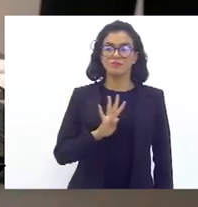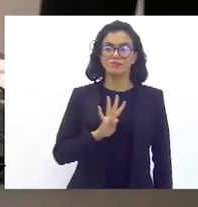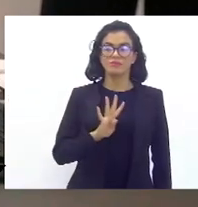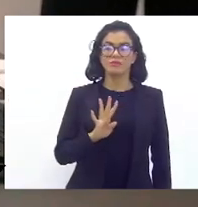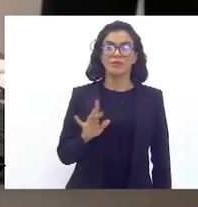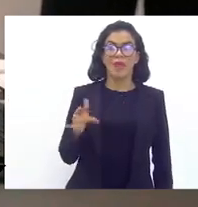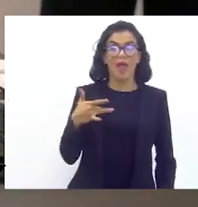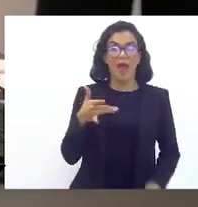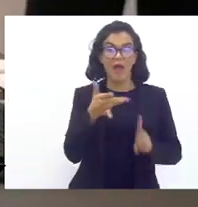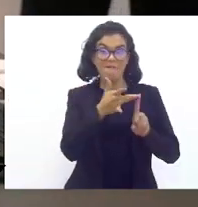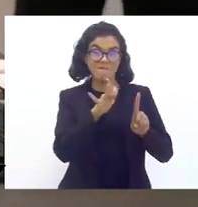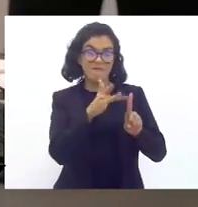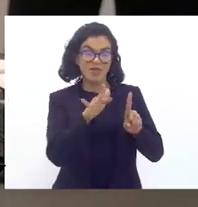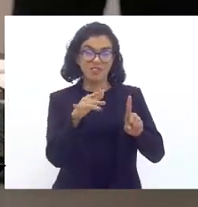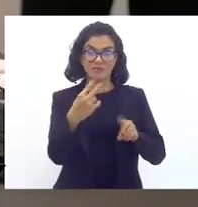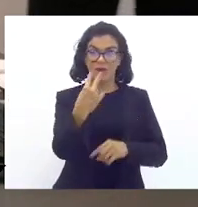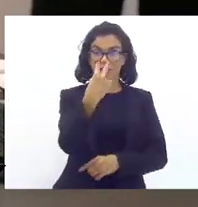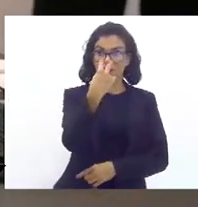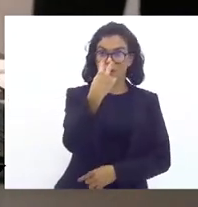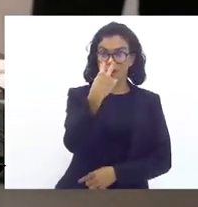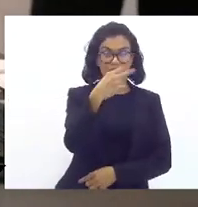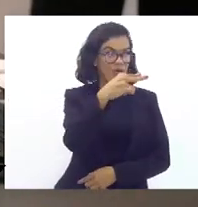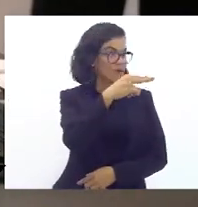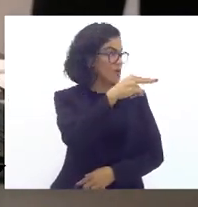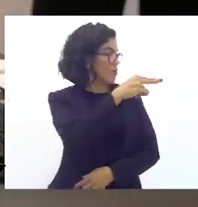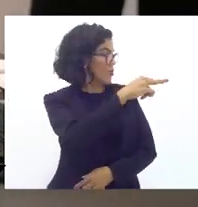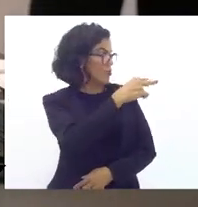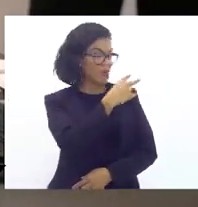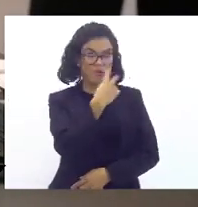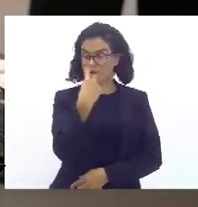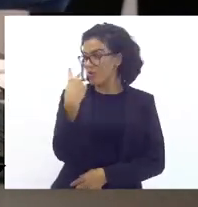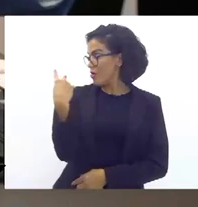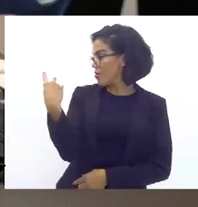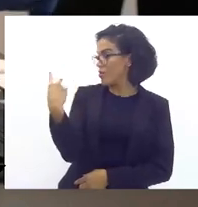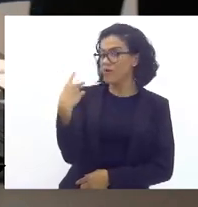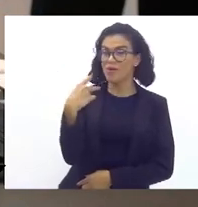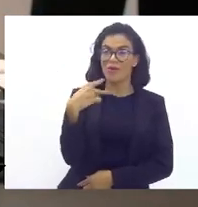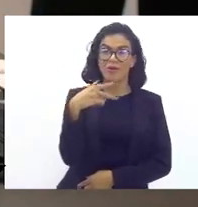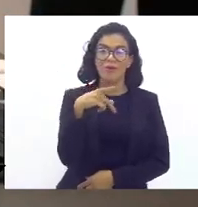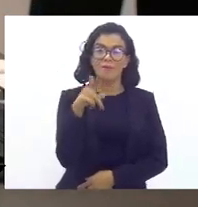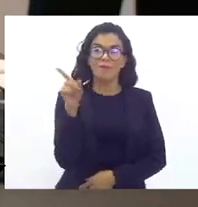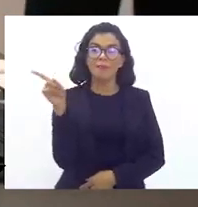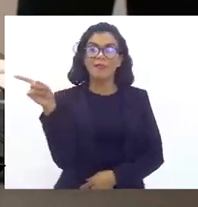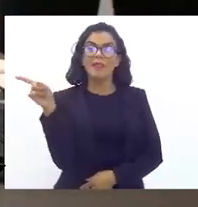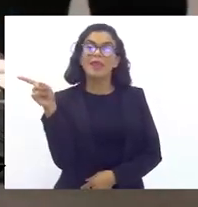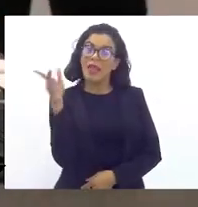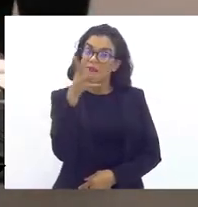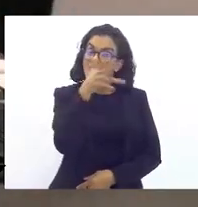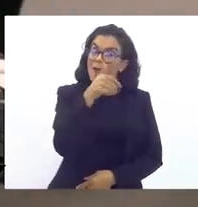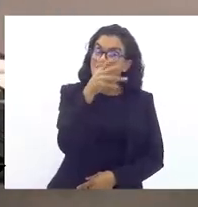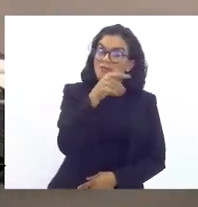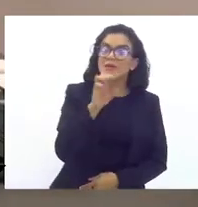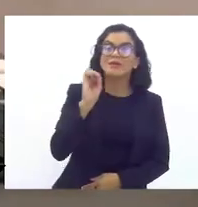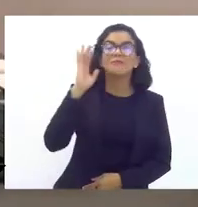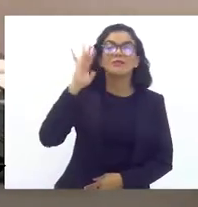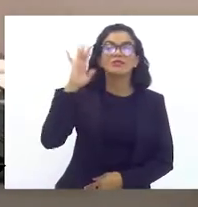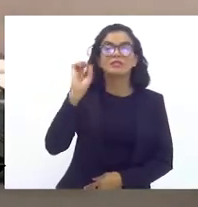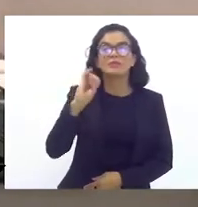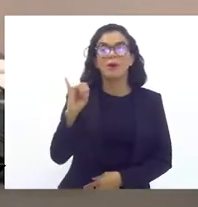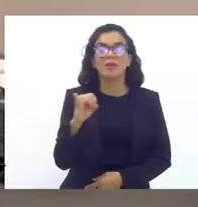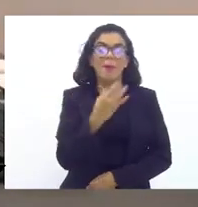a vítima olhou sabe nós três lá e ele foi absolvido mas imagina colocasse um branco lá para